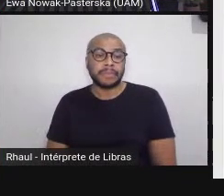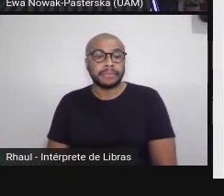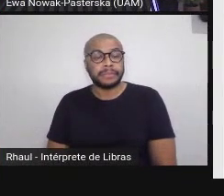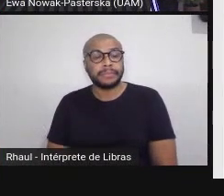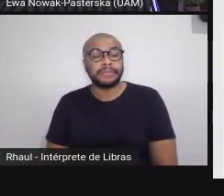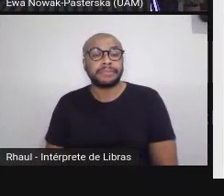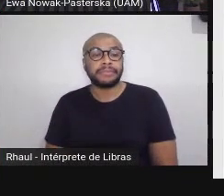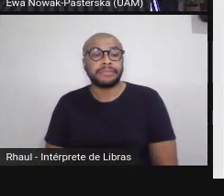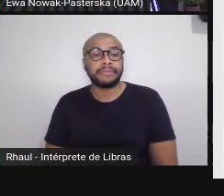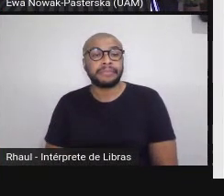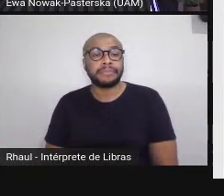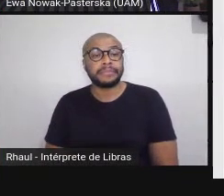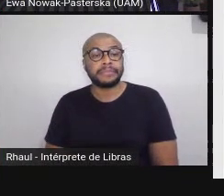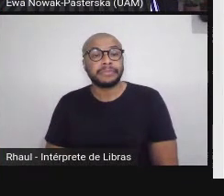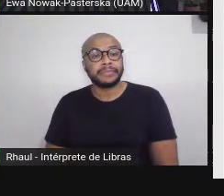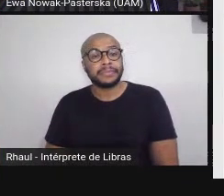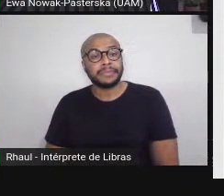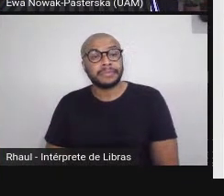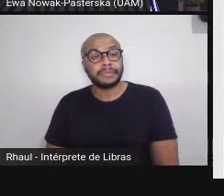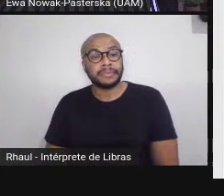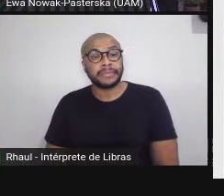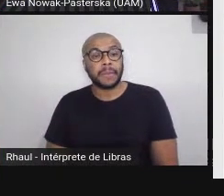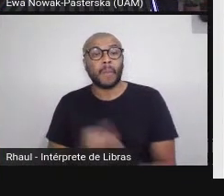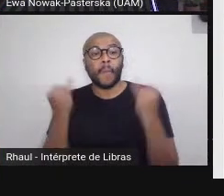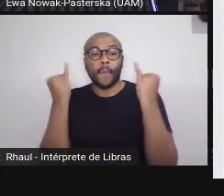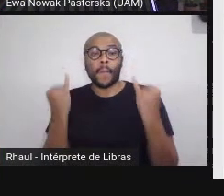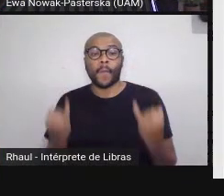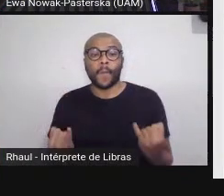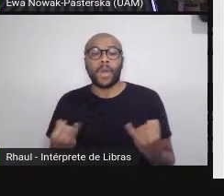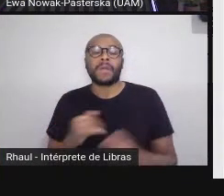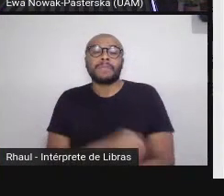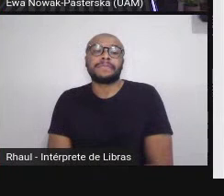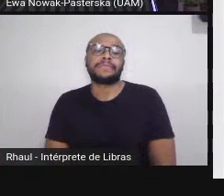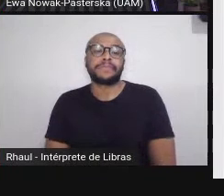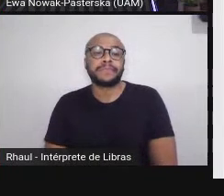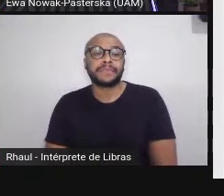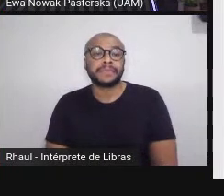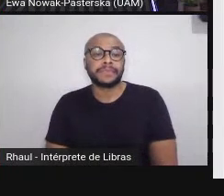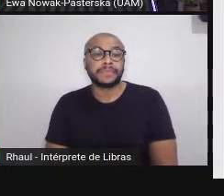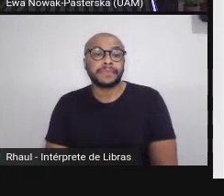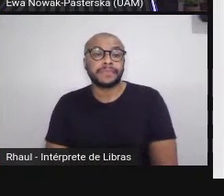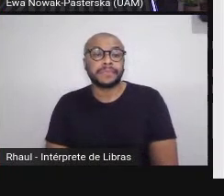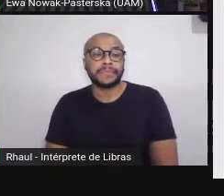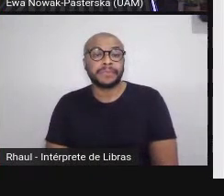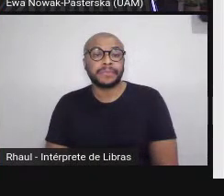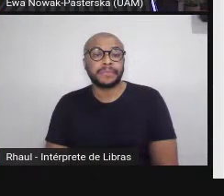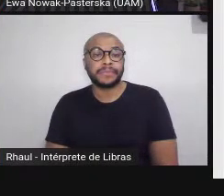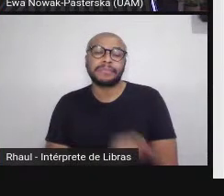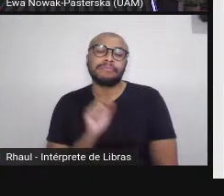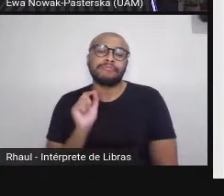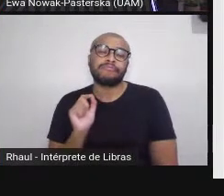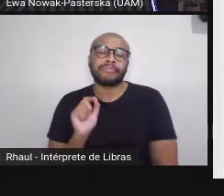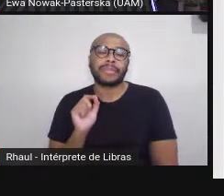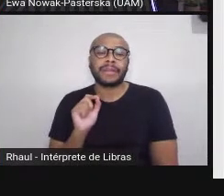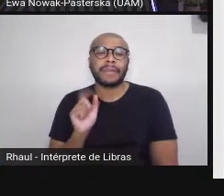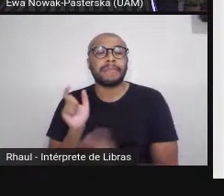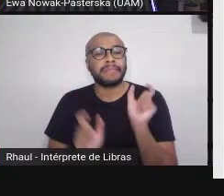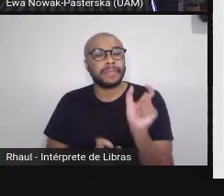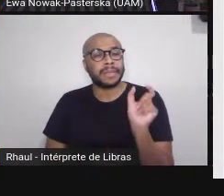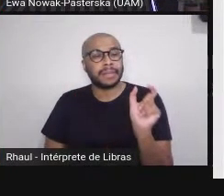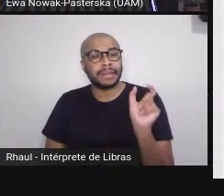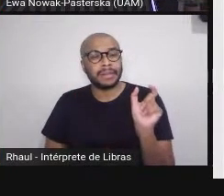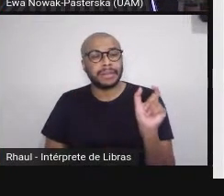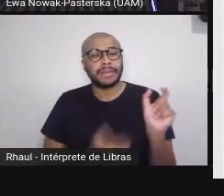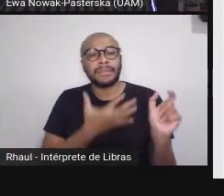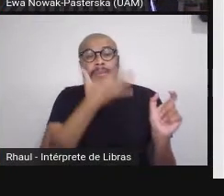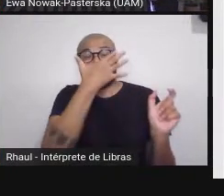sentissem medo. Rudik, magrela. Gemba. Gemba é uma palavra pejorativa para o